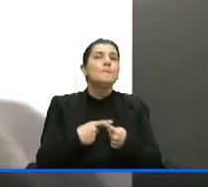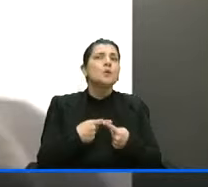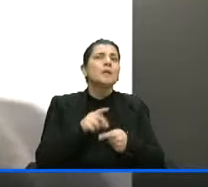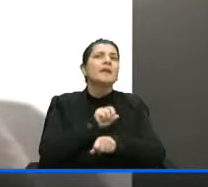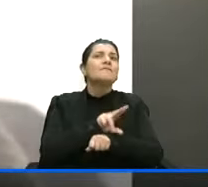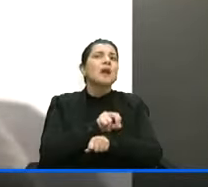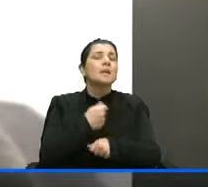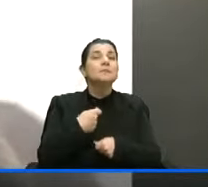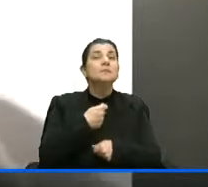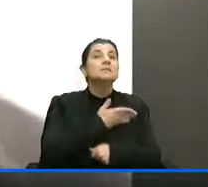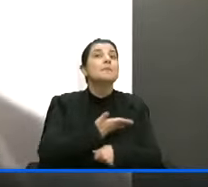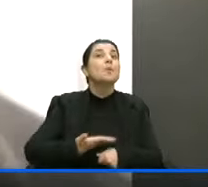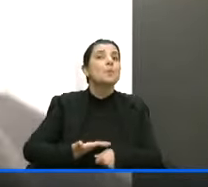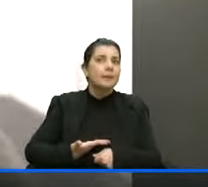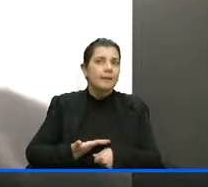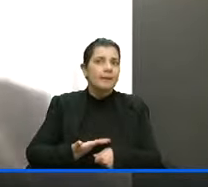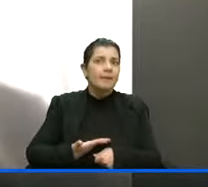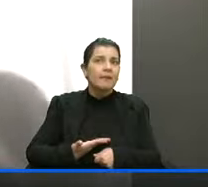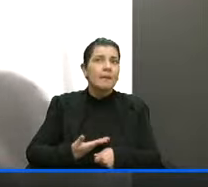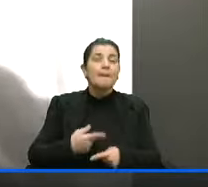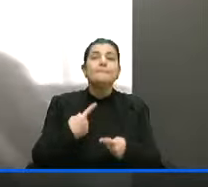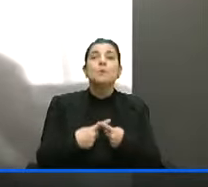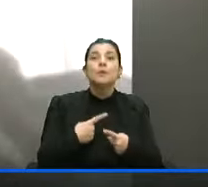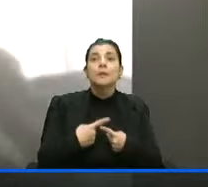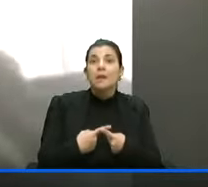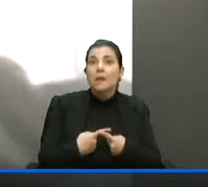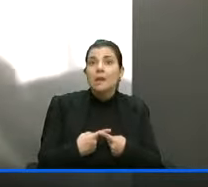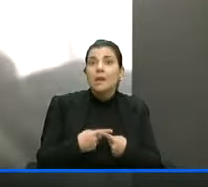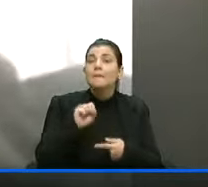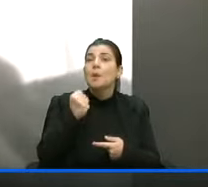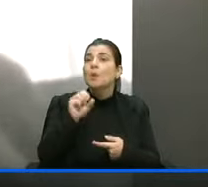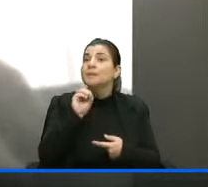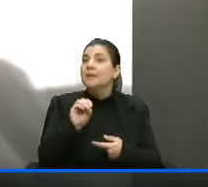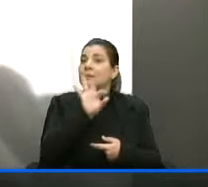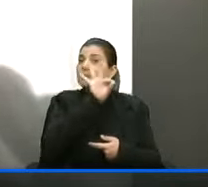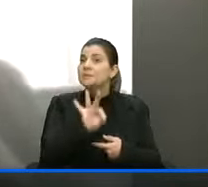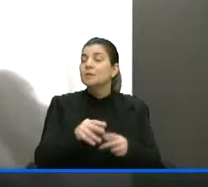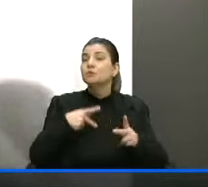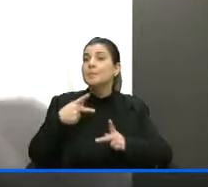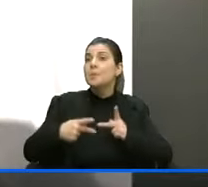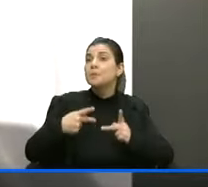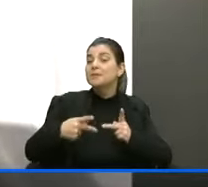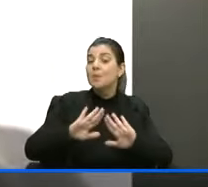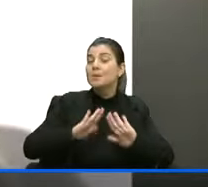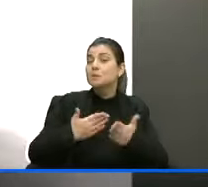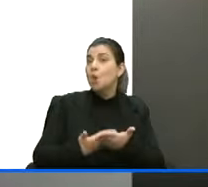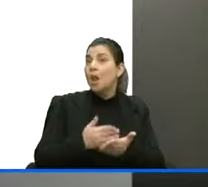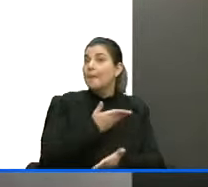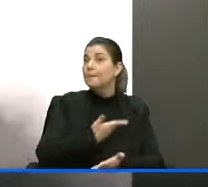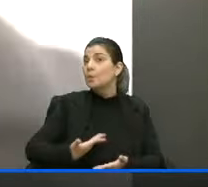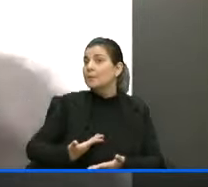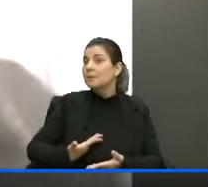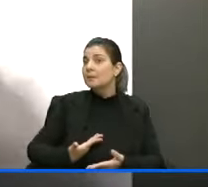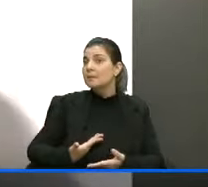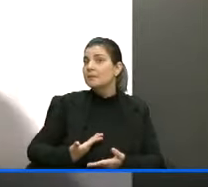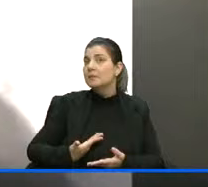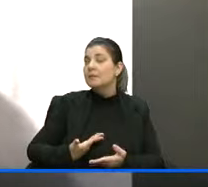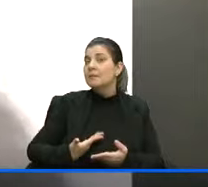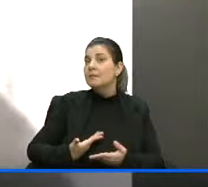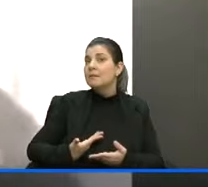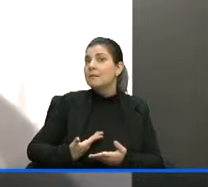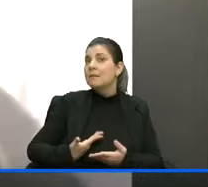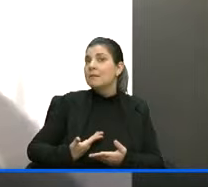ser pública? Por que para 80% da população, a escola pública é a